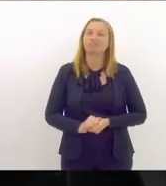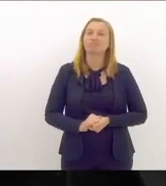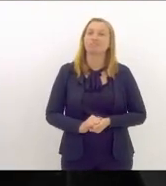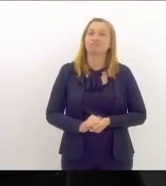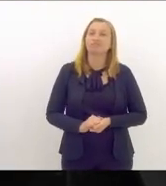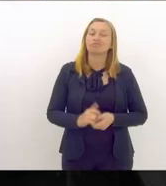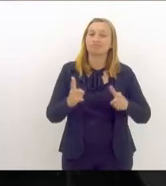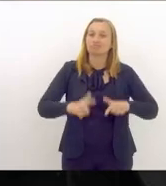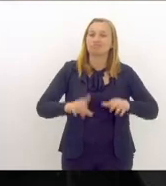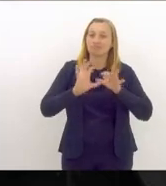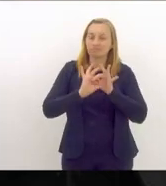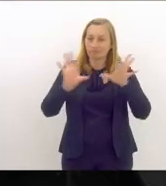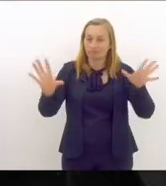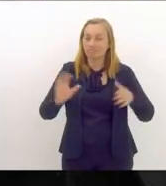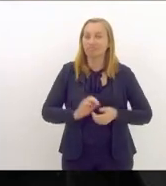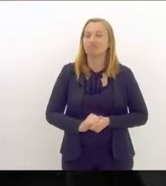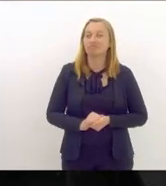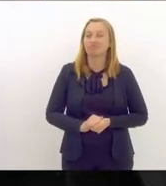o espaço da democracia.